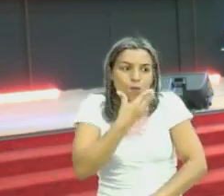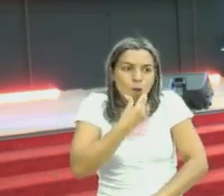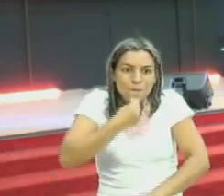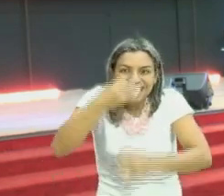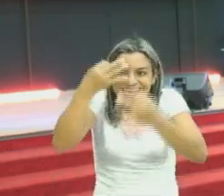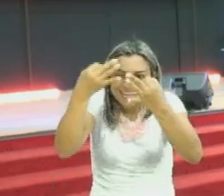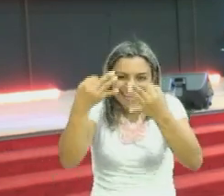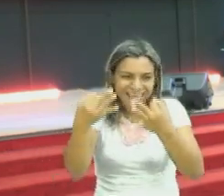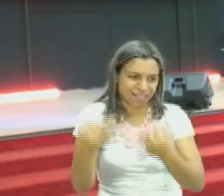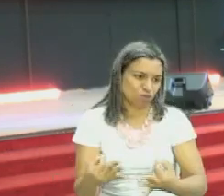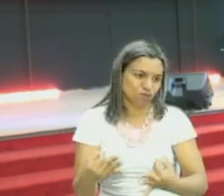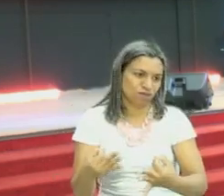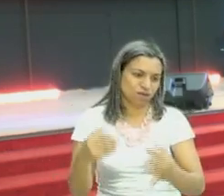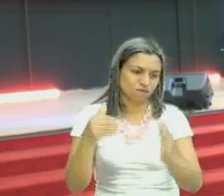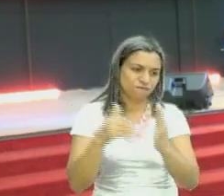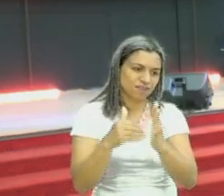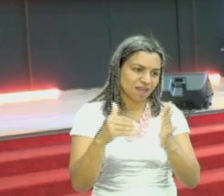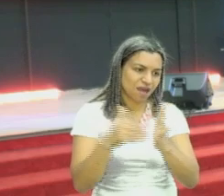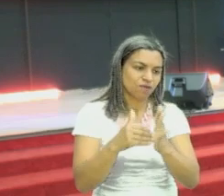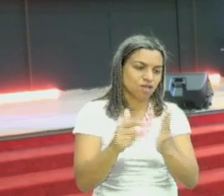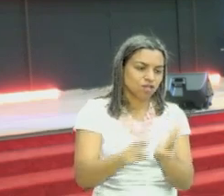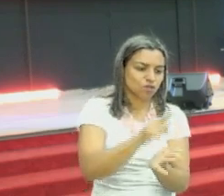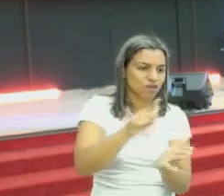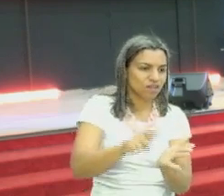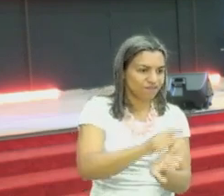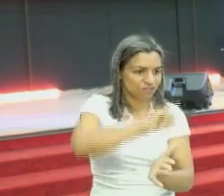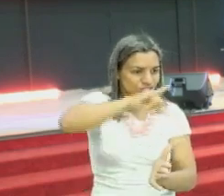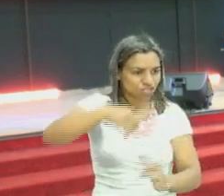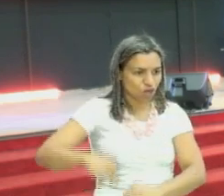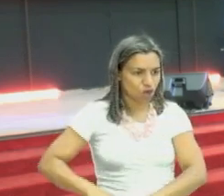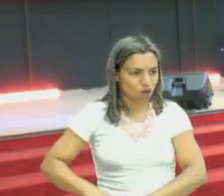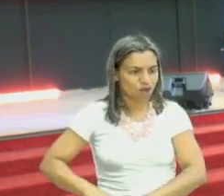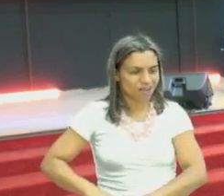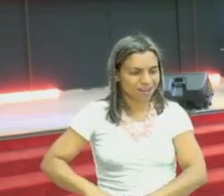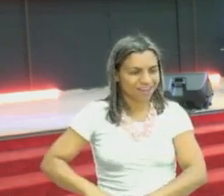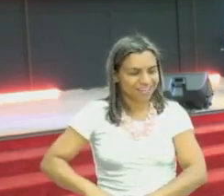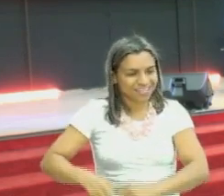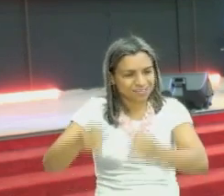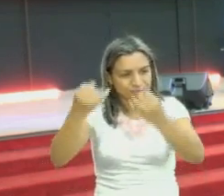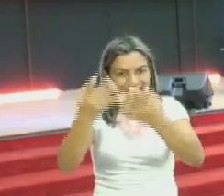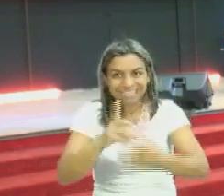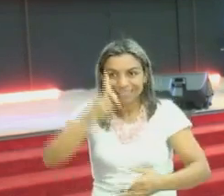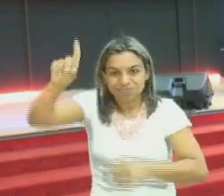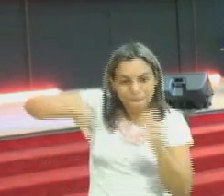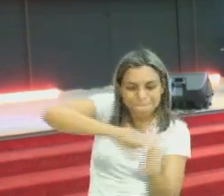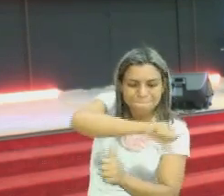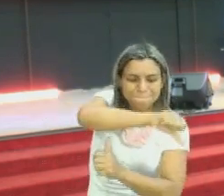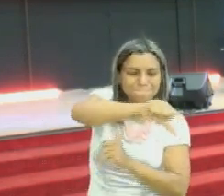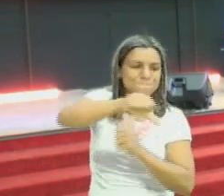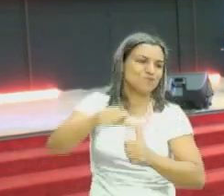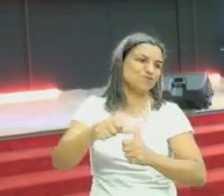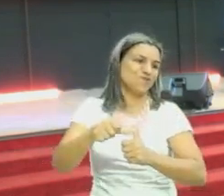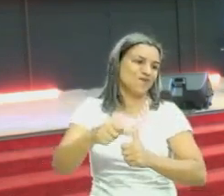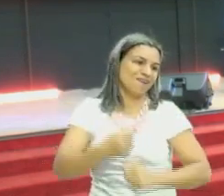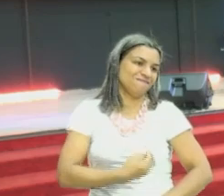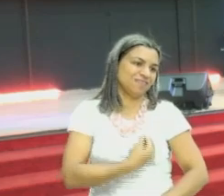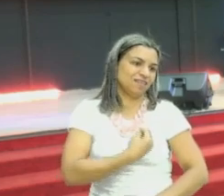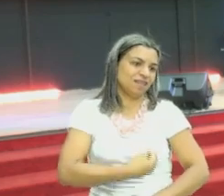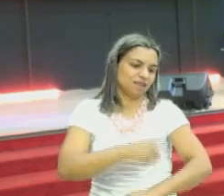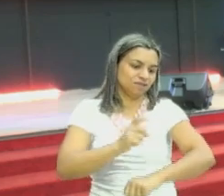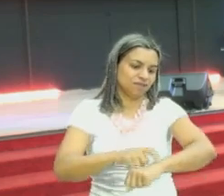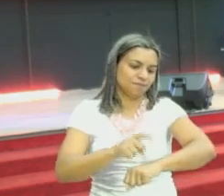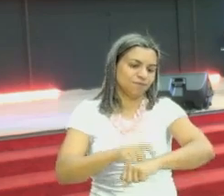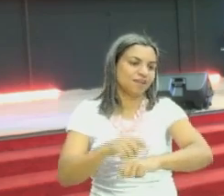do livro de Jó, que Deus mudou o cativeiro de Jó enquanto ele orava pelos